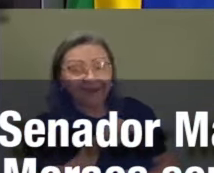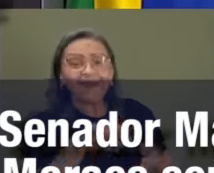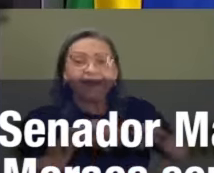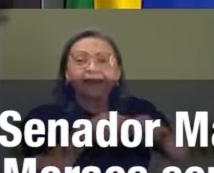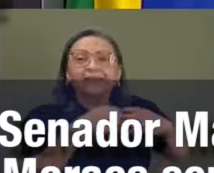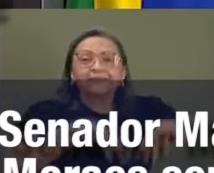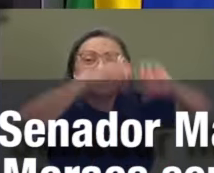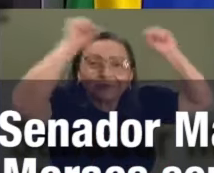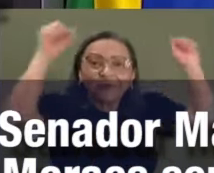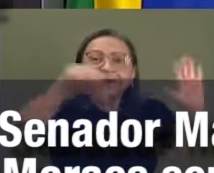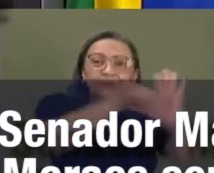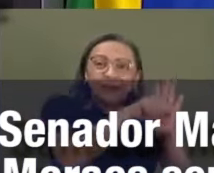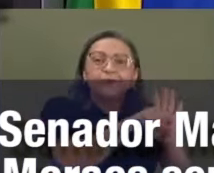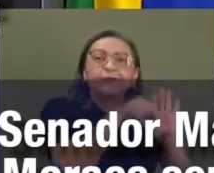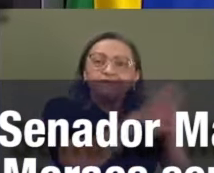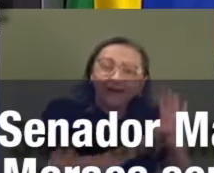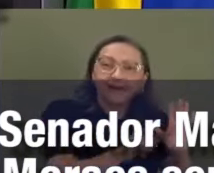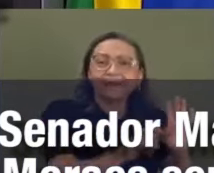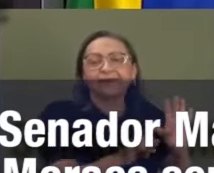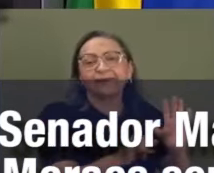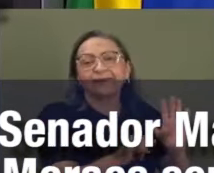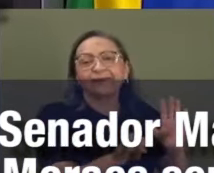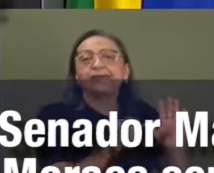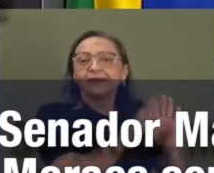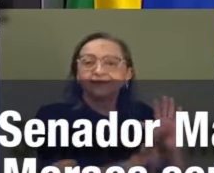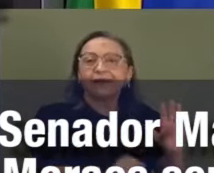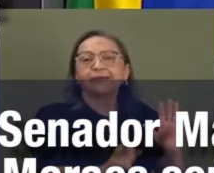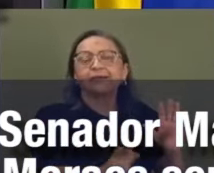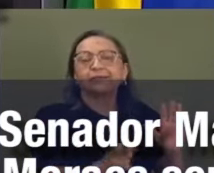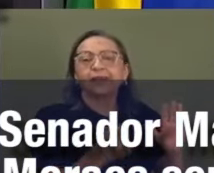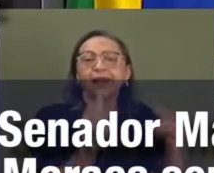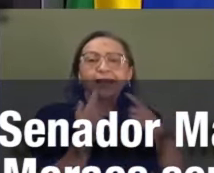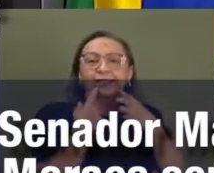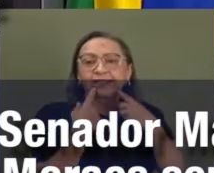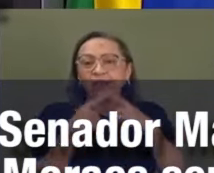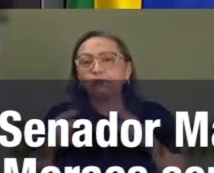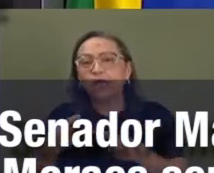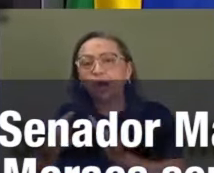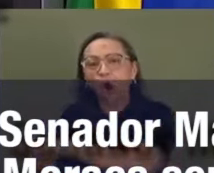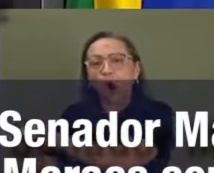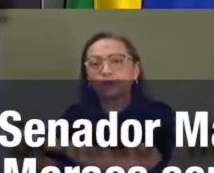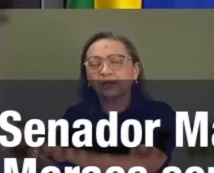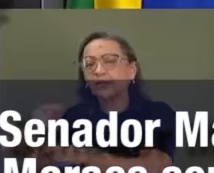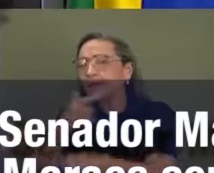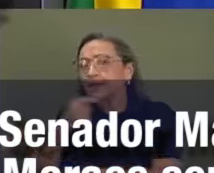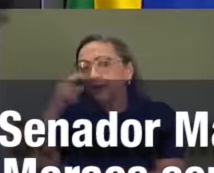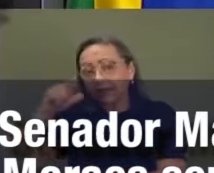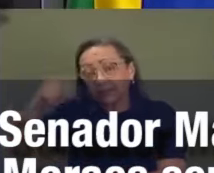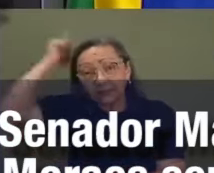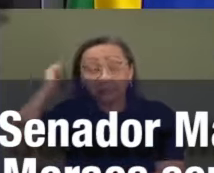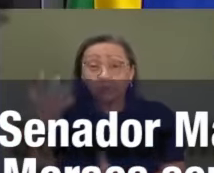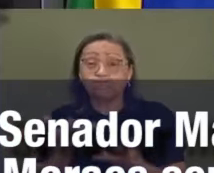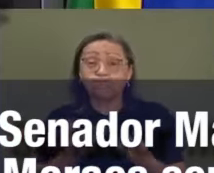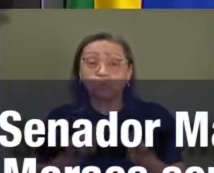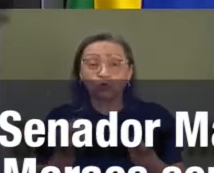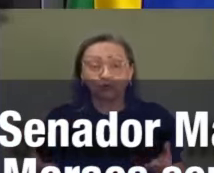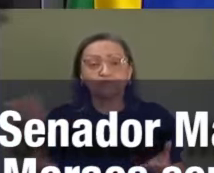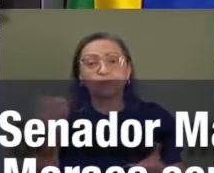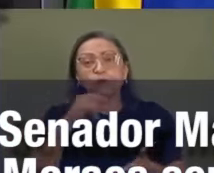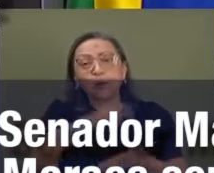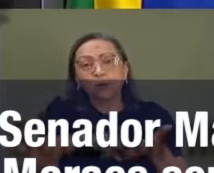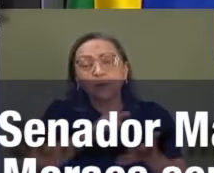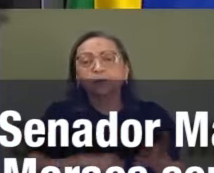comissão de segurança da ONU, que partirá a denúncia contra Alexandre de Moraes, com fartos documentos, inclusive contra documentos